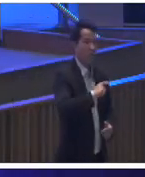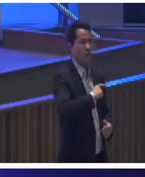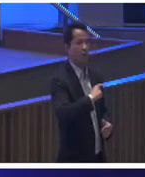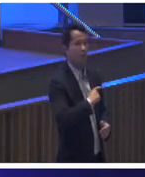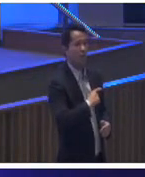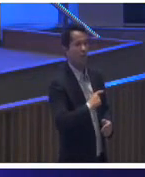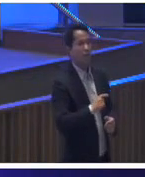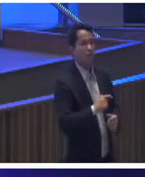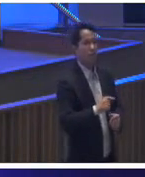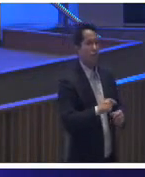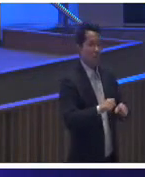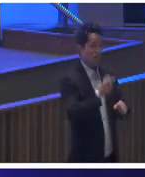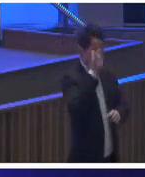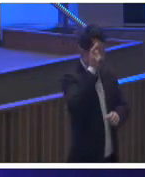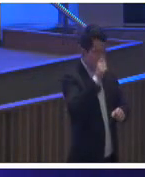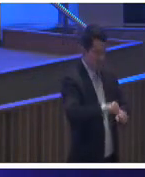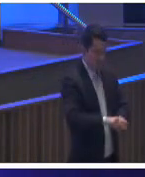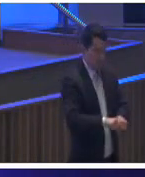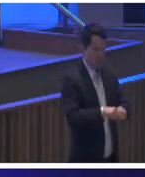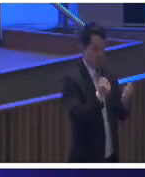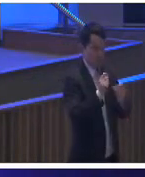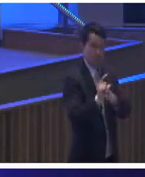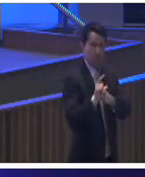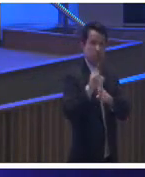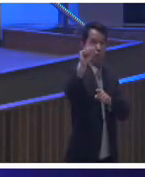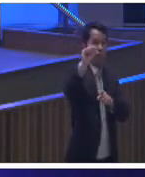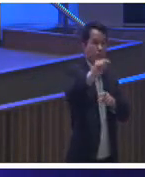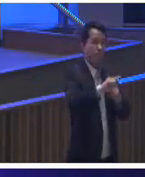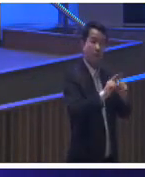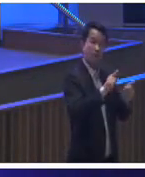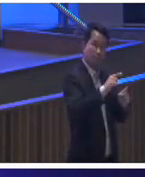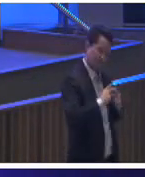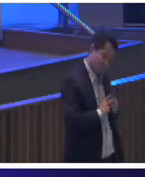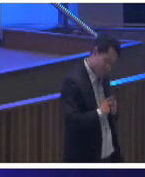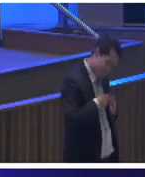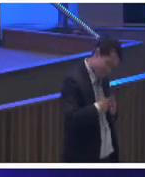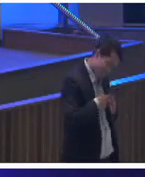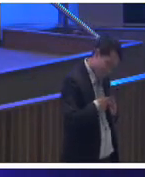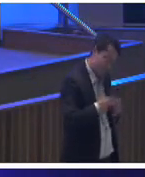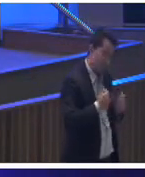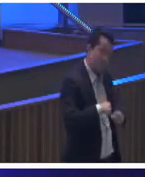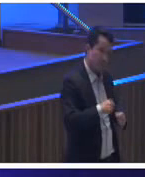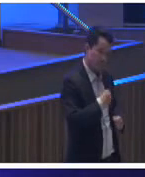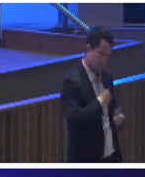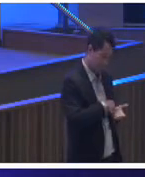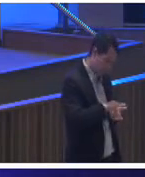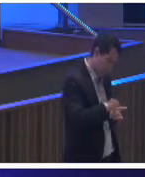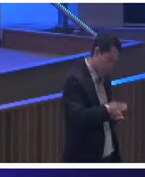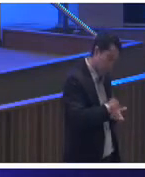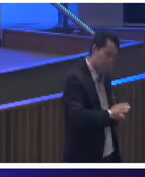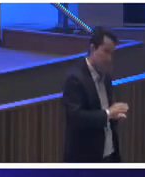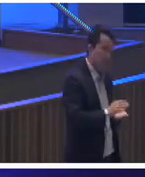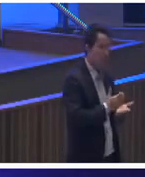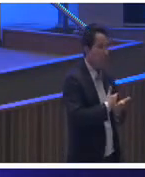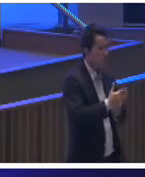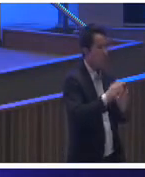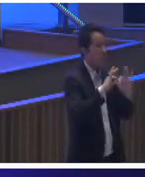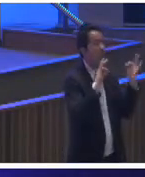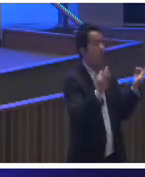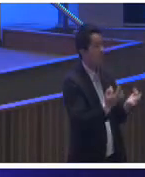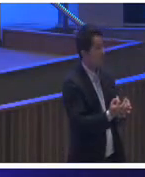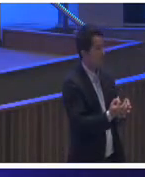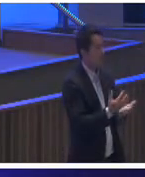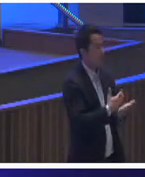meio. E eu vou dizer para você: começa em casa. Começa na nossa casa, começa